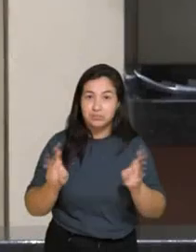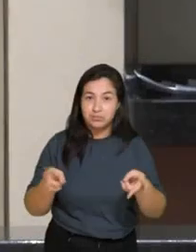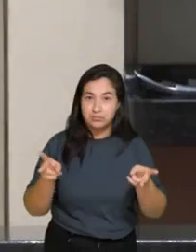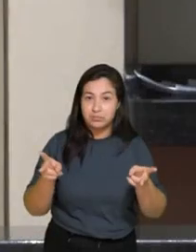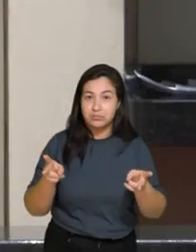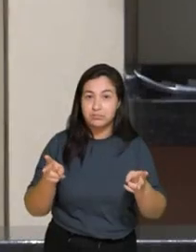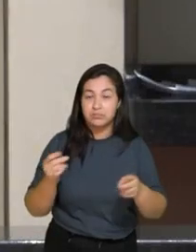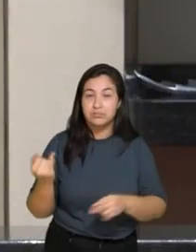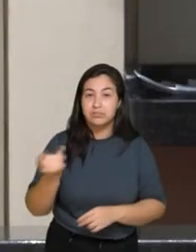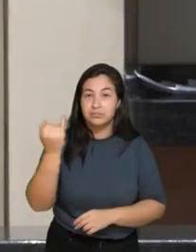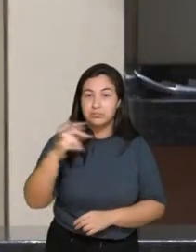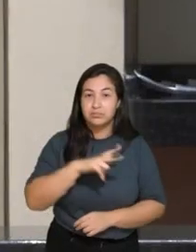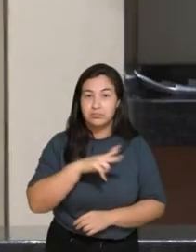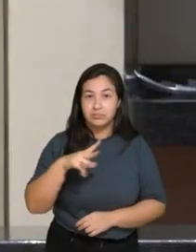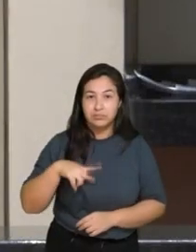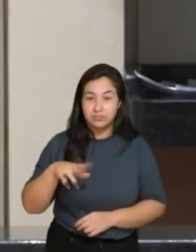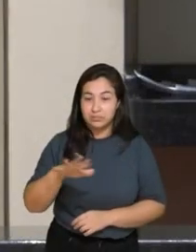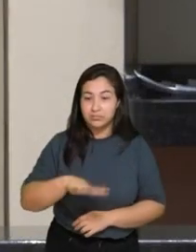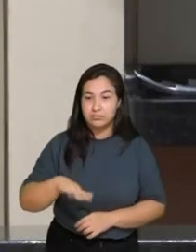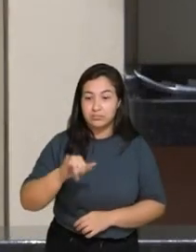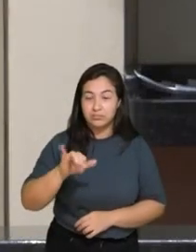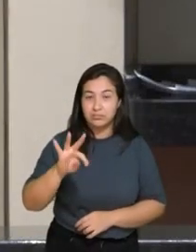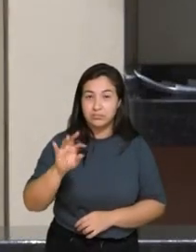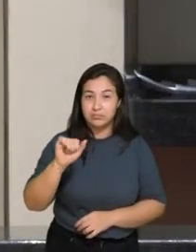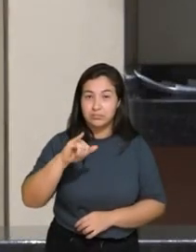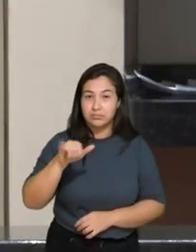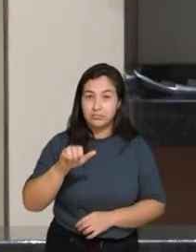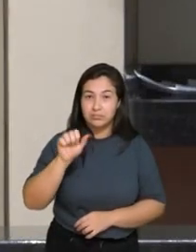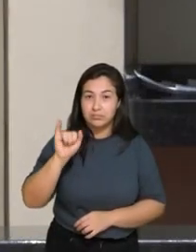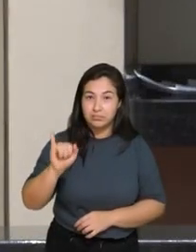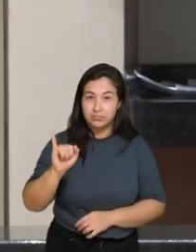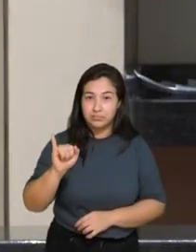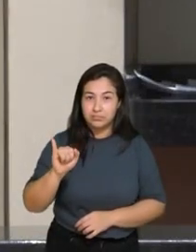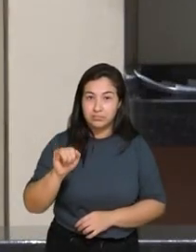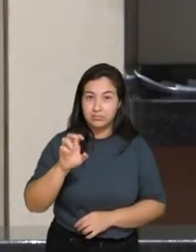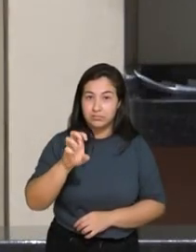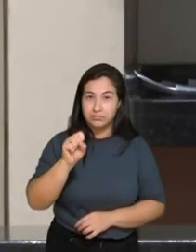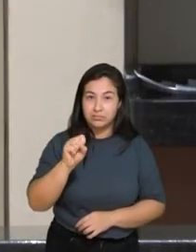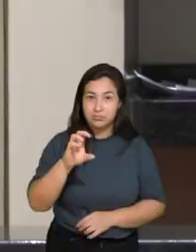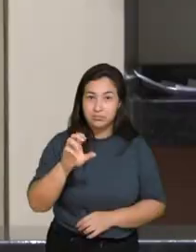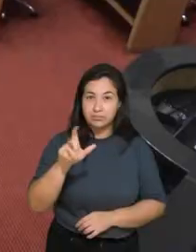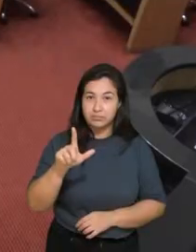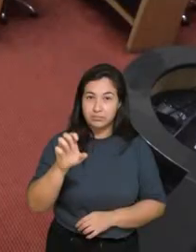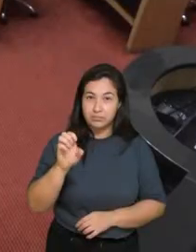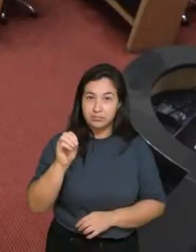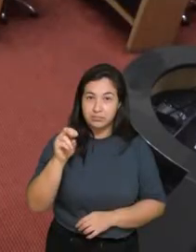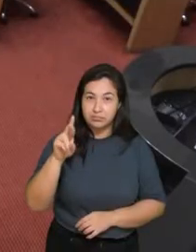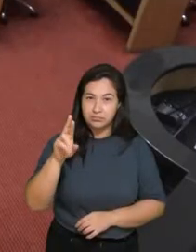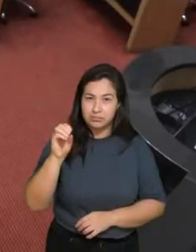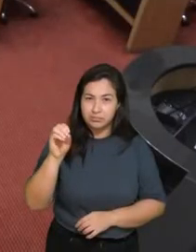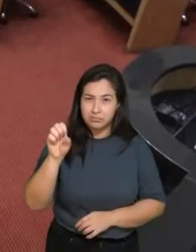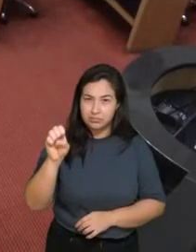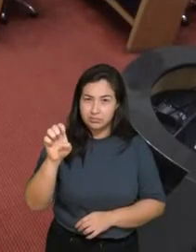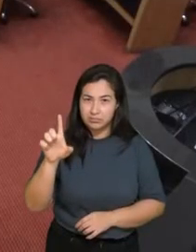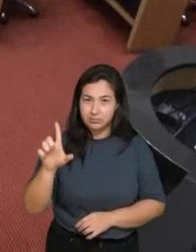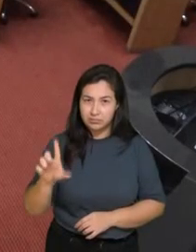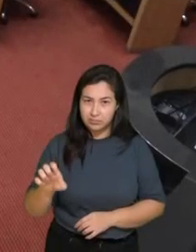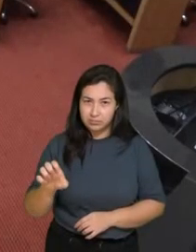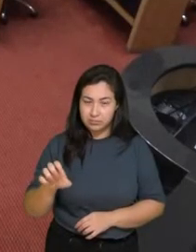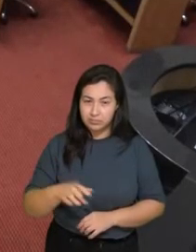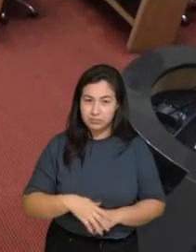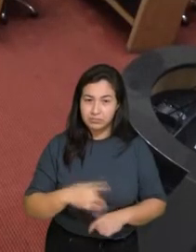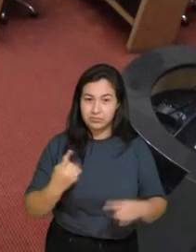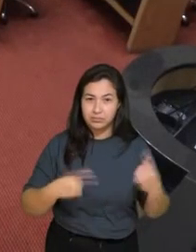Associação Vale do Itajaí de Esclerose Múltipla, AVIEM. Em votação. Deputados que aprovam, permaneçam como se